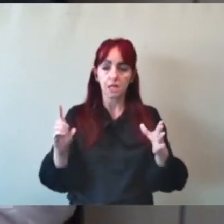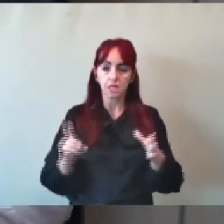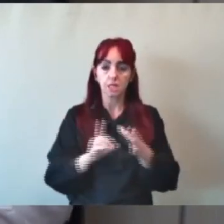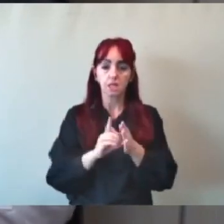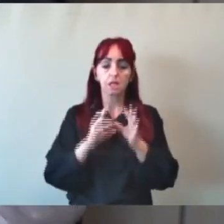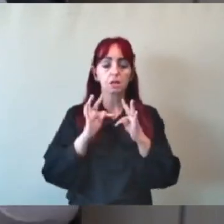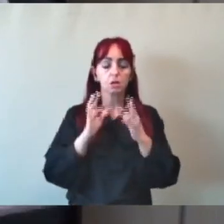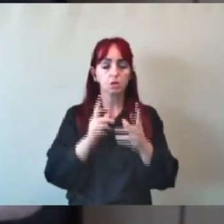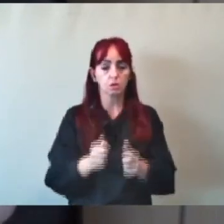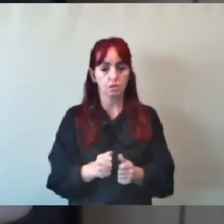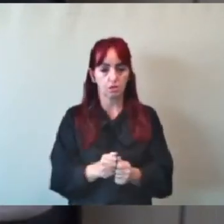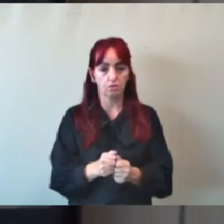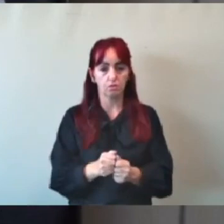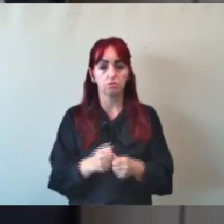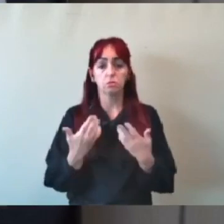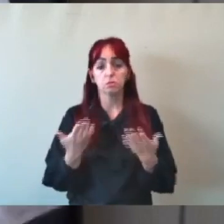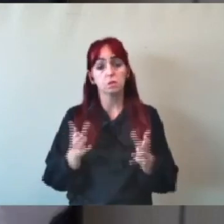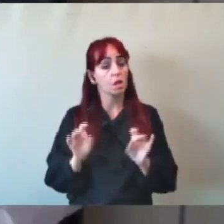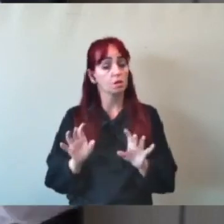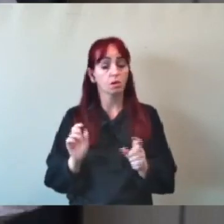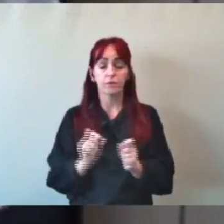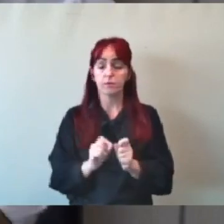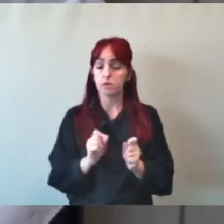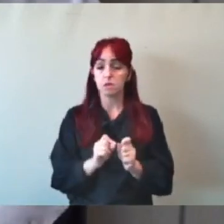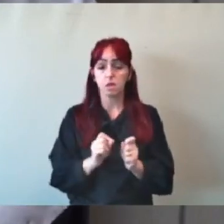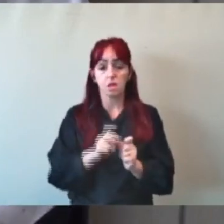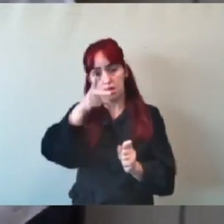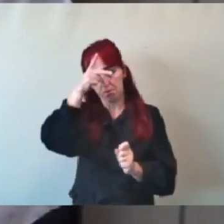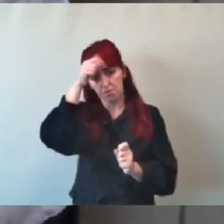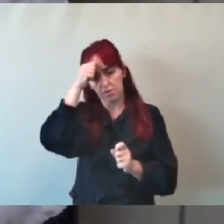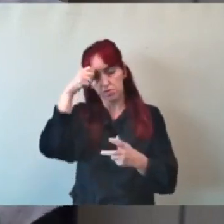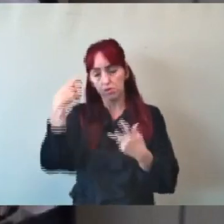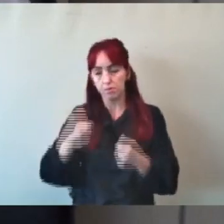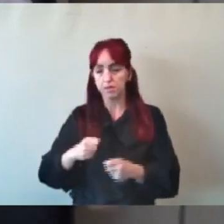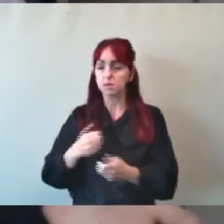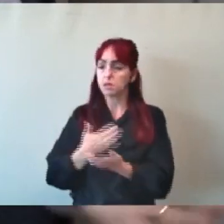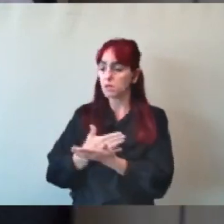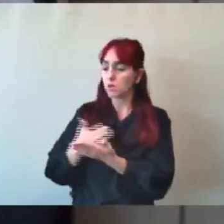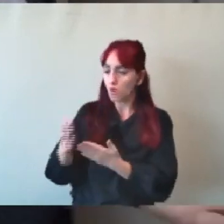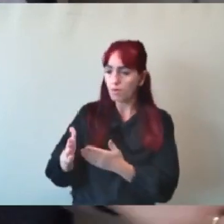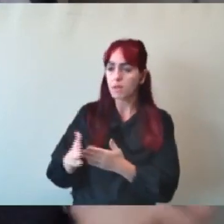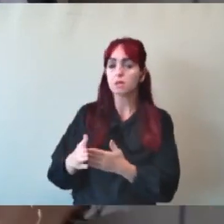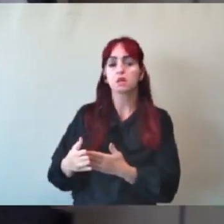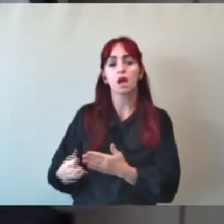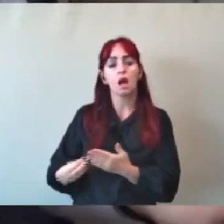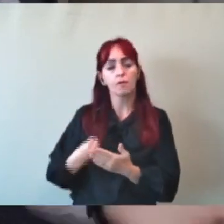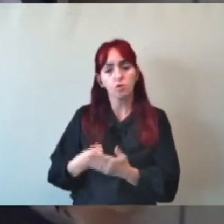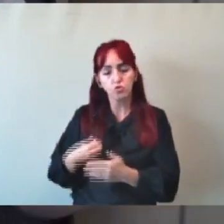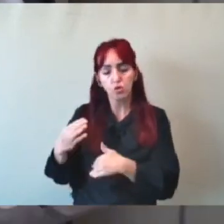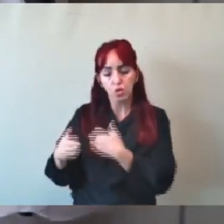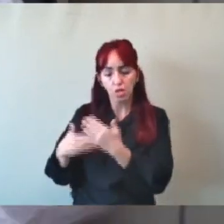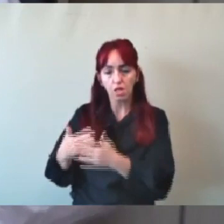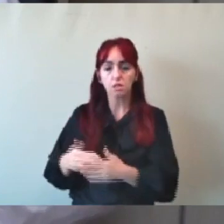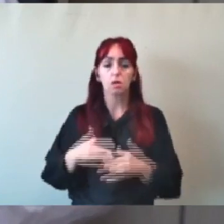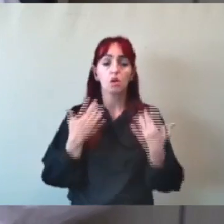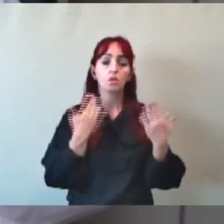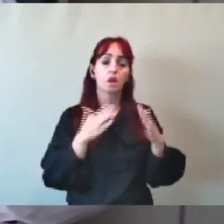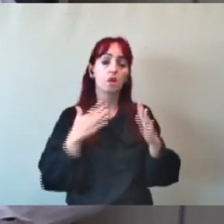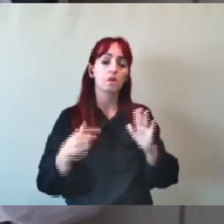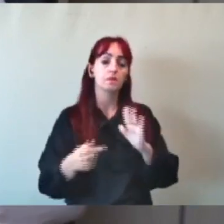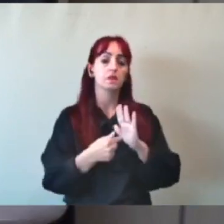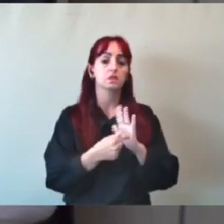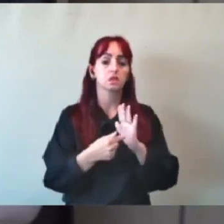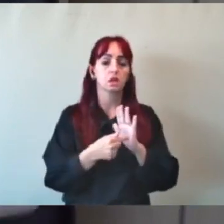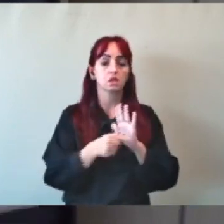fazer. A prefeitura tem que começar a botar as coisas realmente em funcionamento. Então, parabéns pela indicação, o senhor que foi relator,